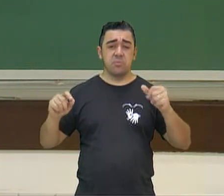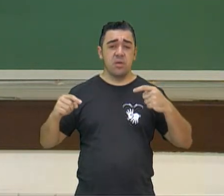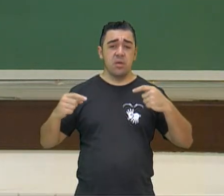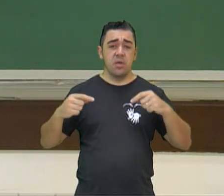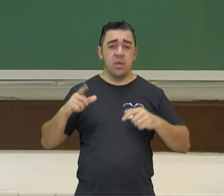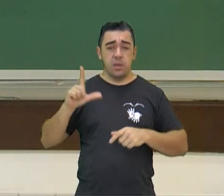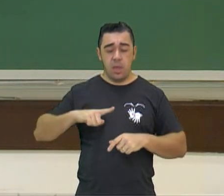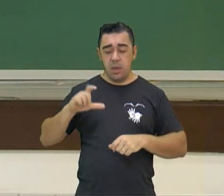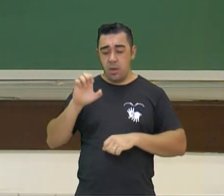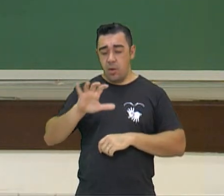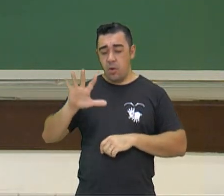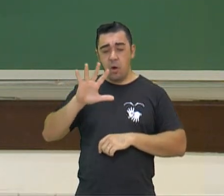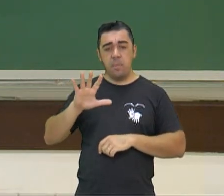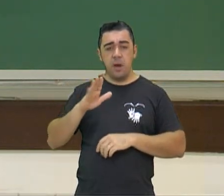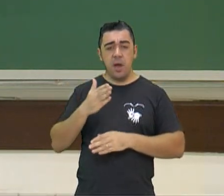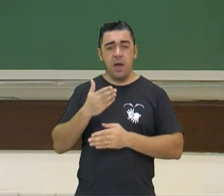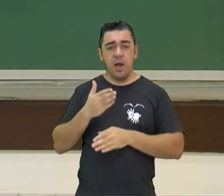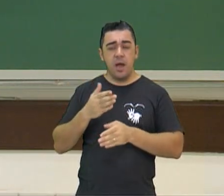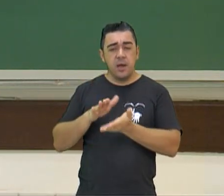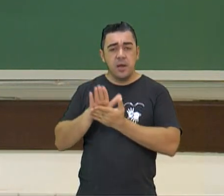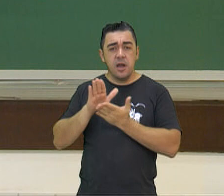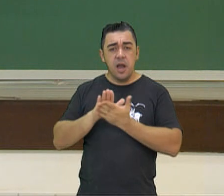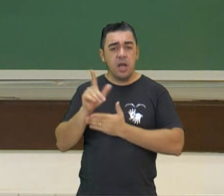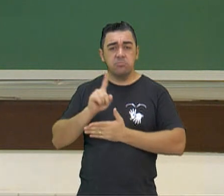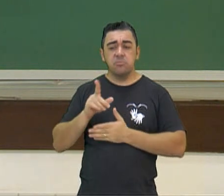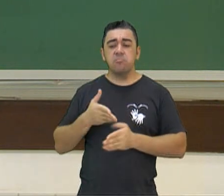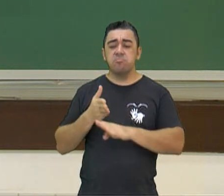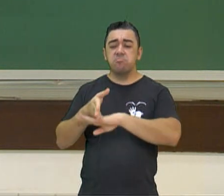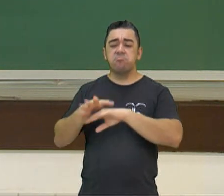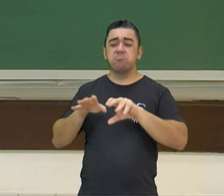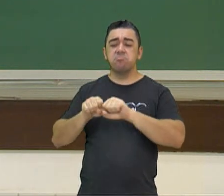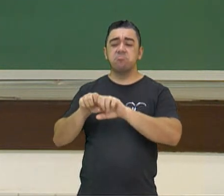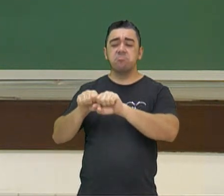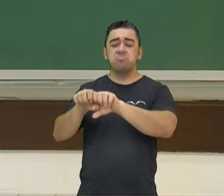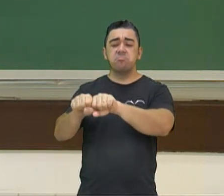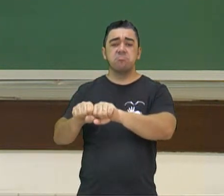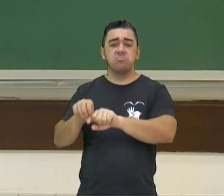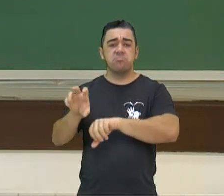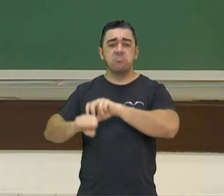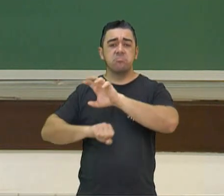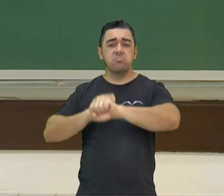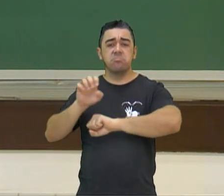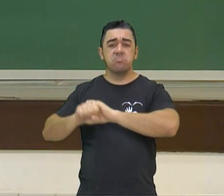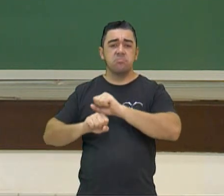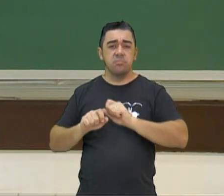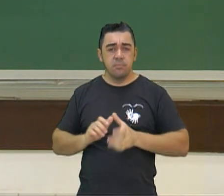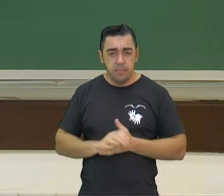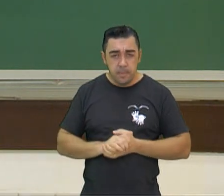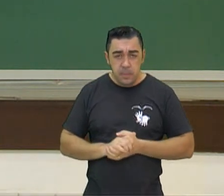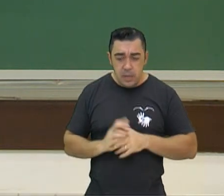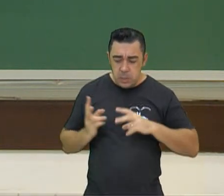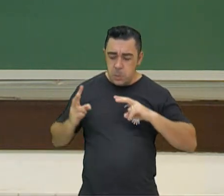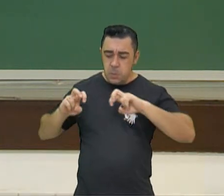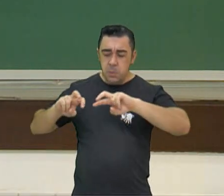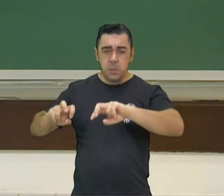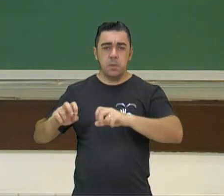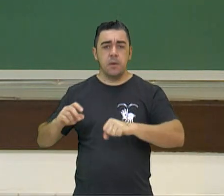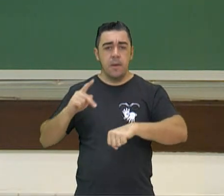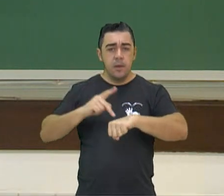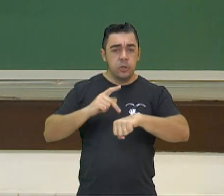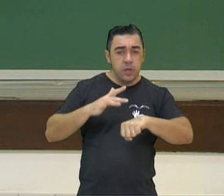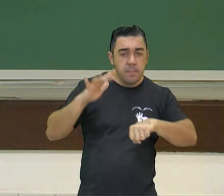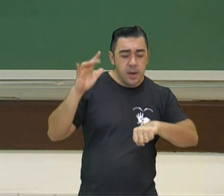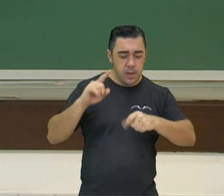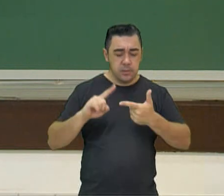gastasse munição indo até lá para tirar os seus recursos. Que recursos? Diamante, ouro, ferro,